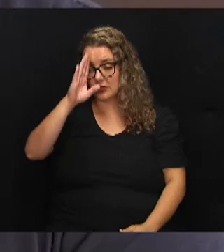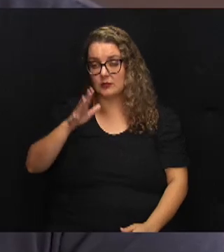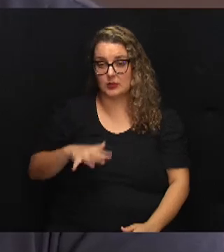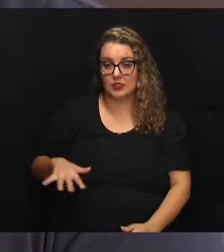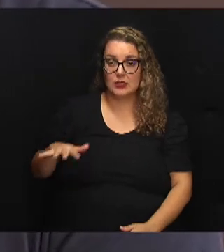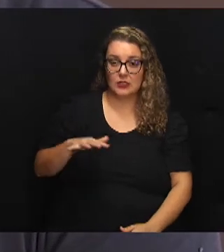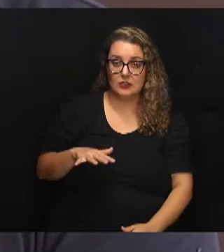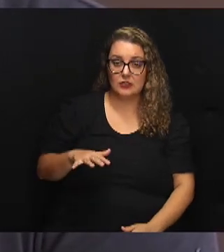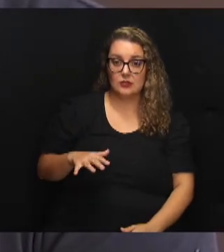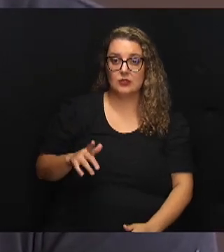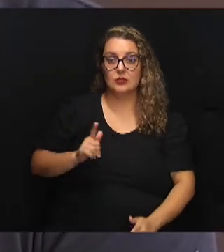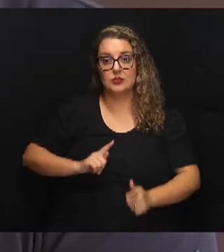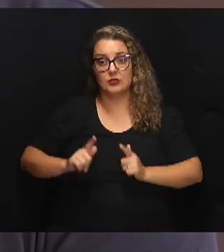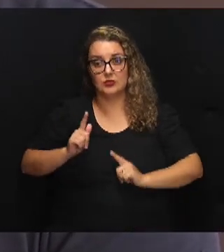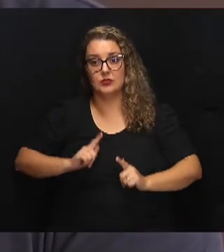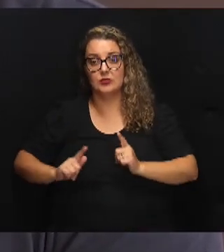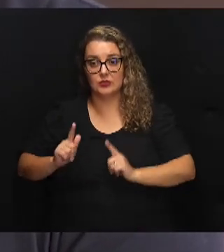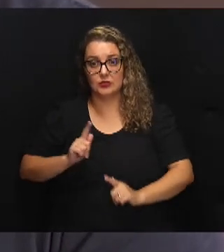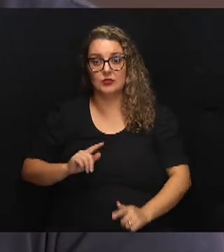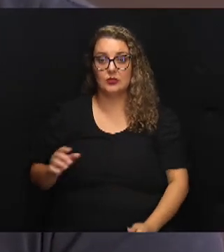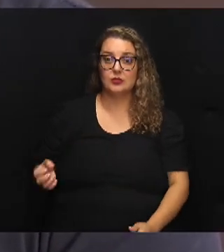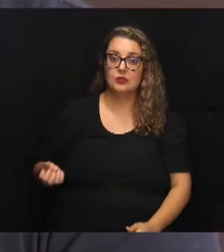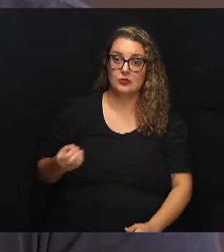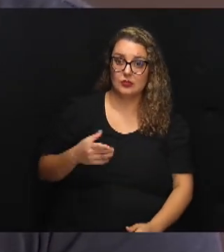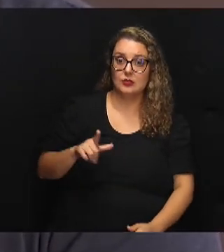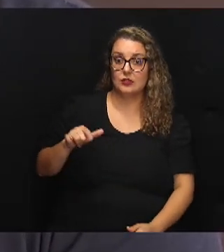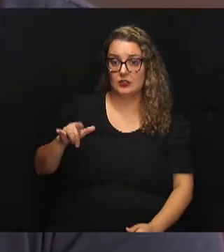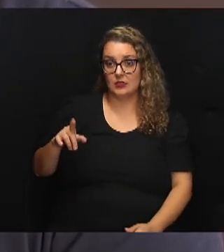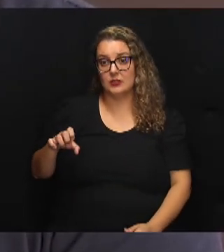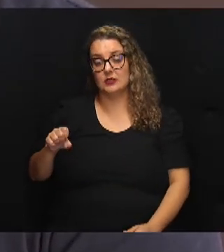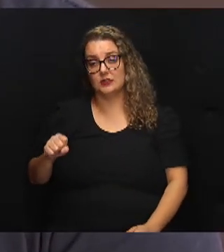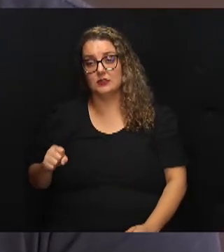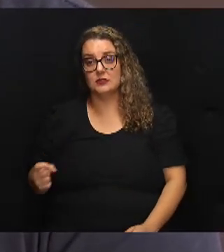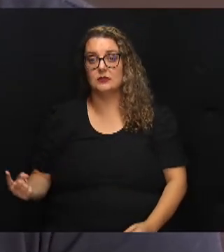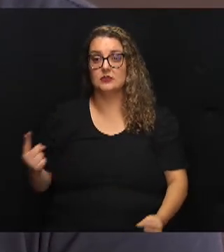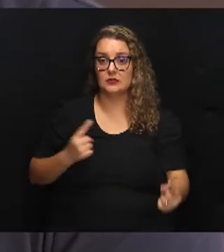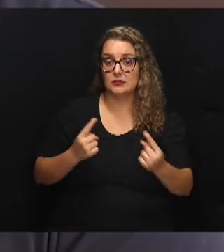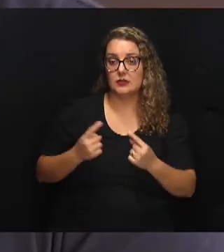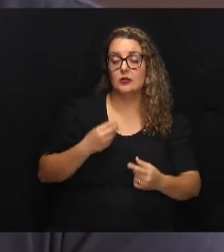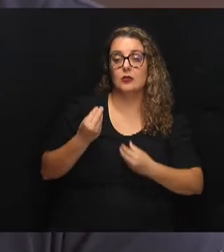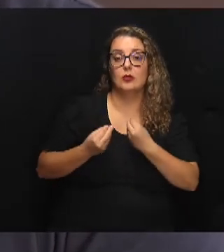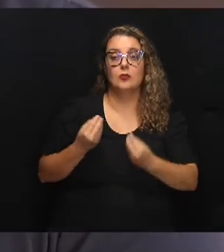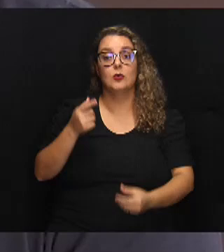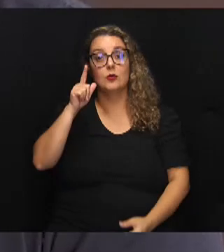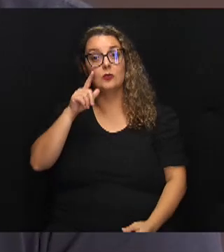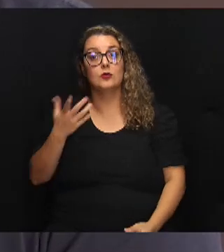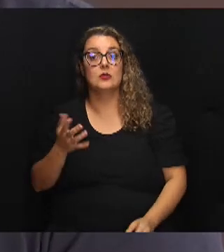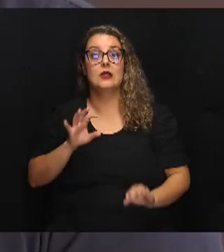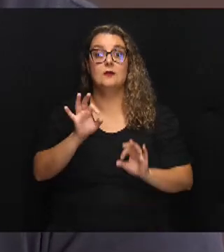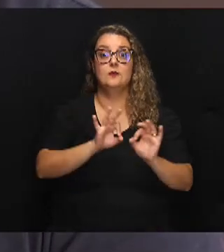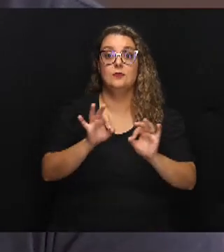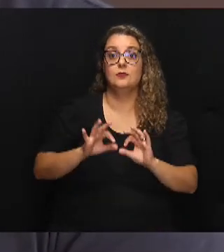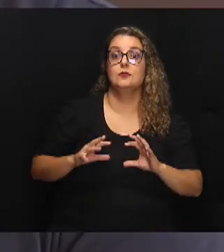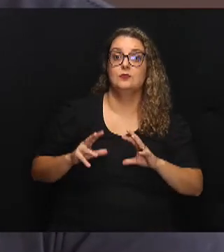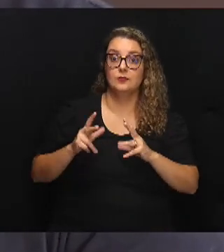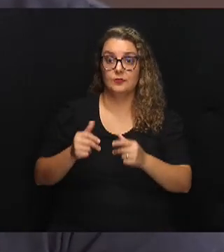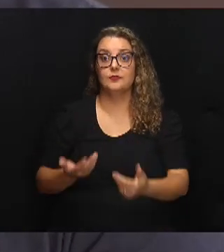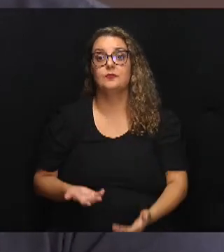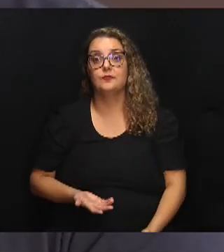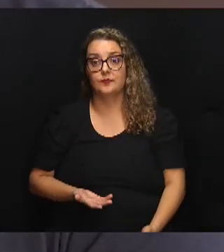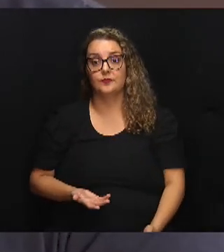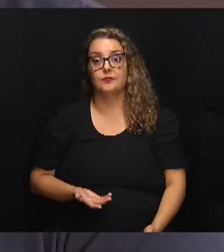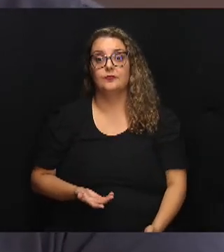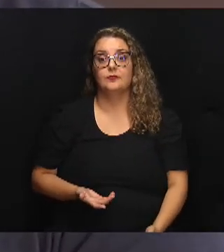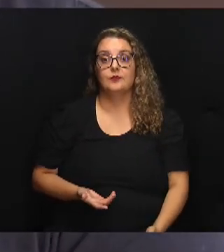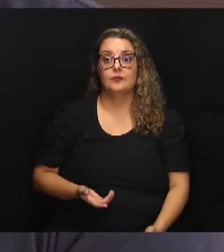parte de gerir os novos leads que entravam, como conseguir organizar tudo isso. E aí,